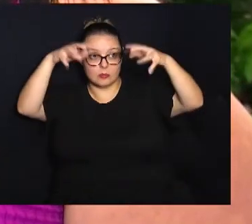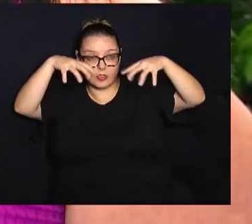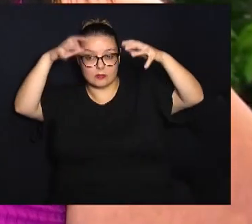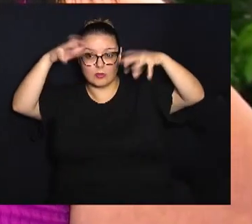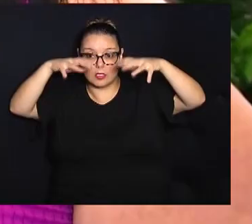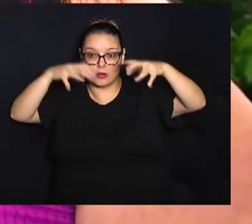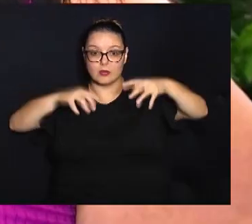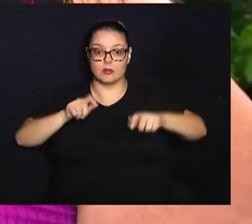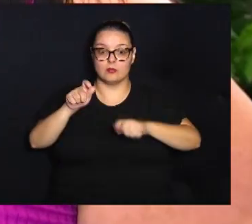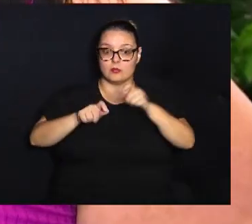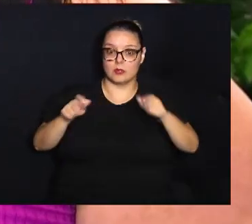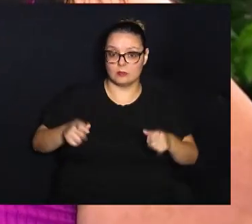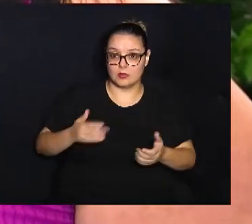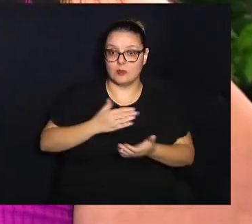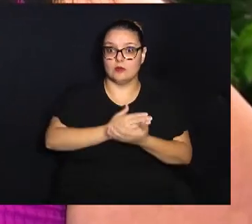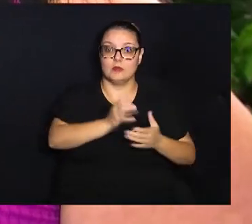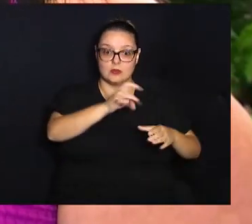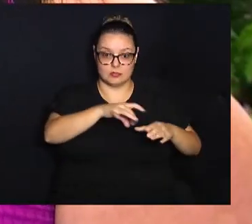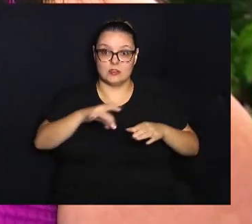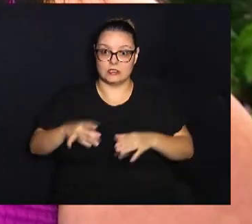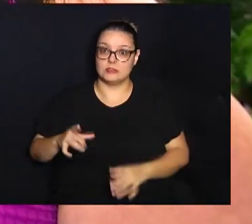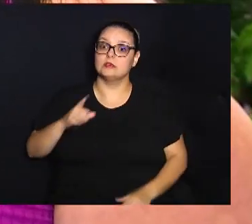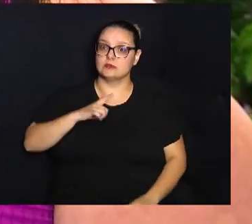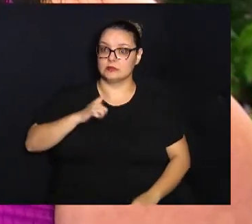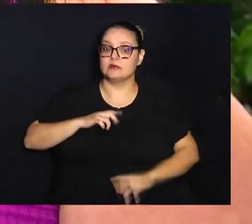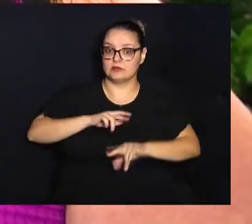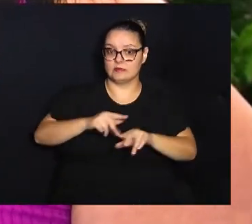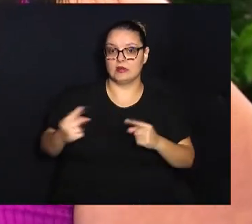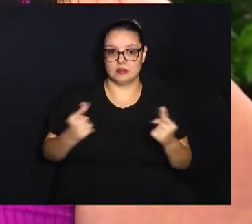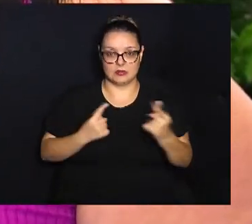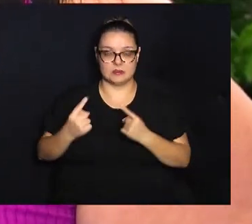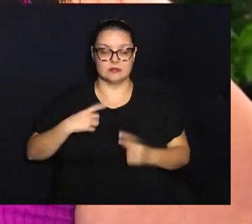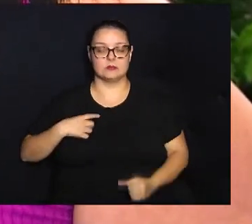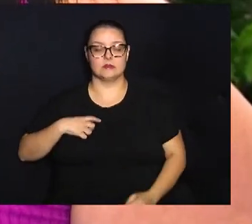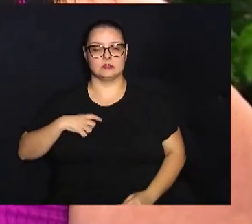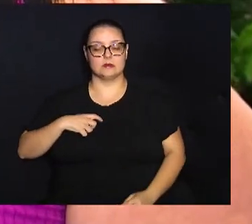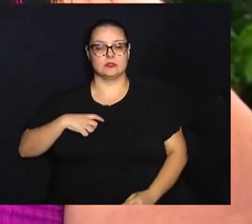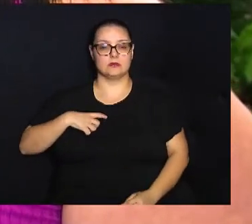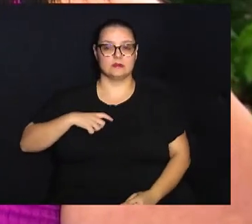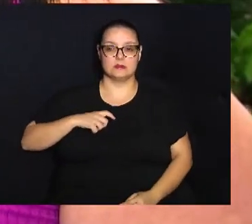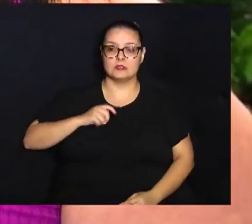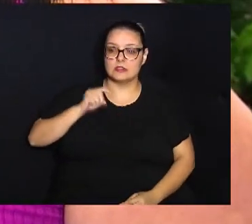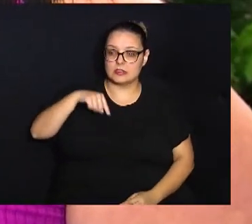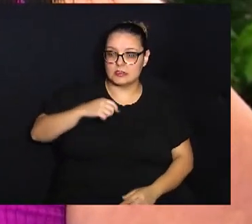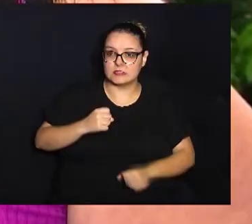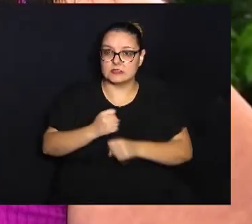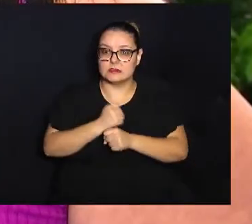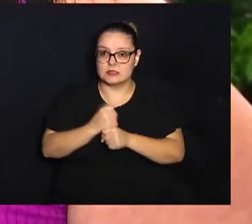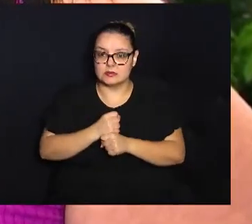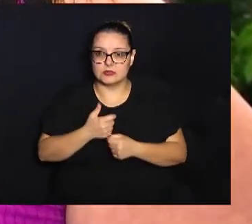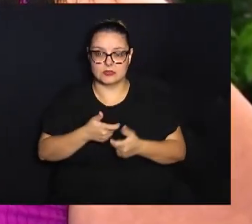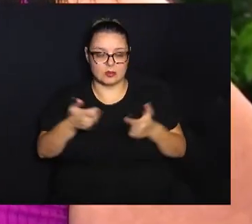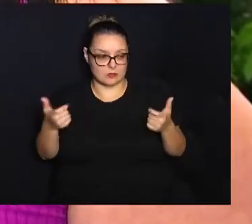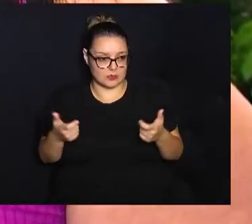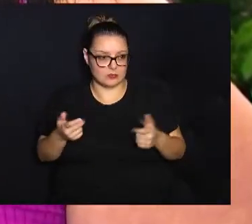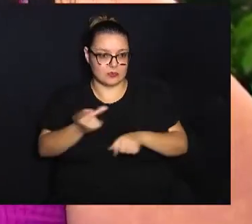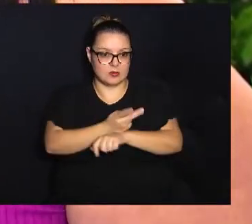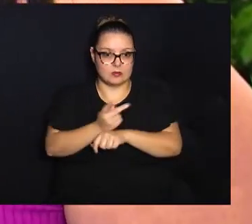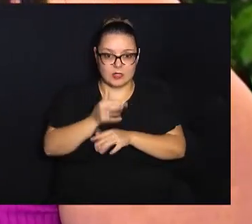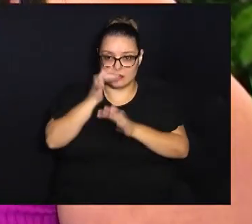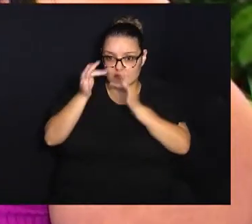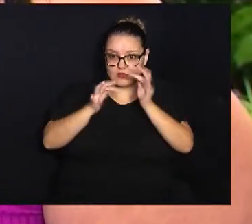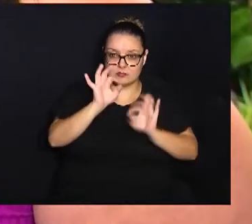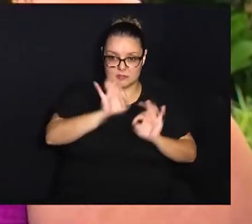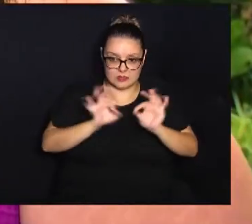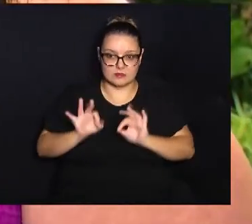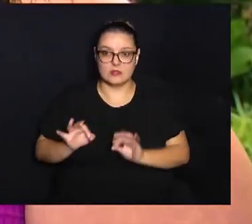pessoal começa o plantio, né? Então tem bastante a procura. Esse ano já aumentou a procura por flores e por flores ornamentais